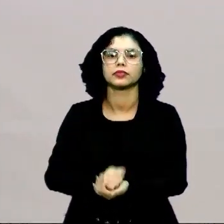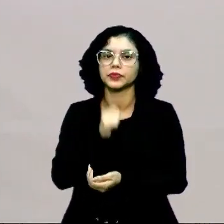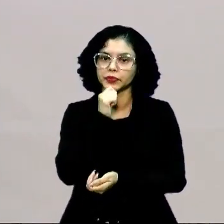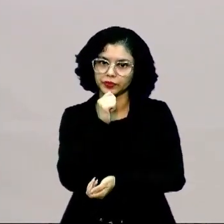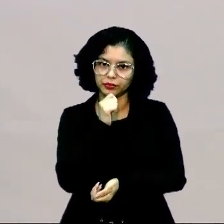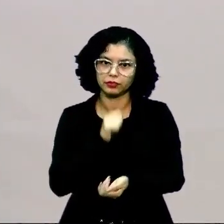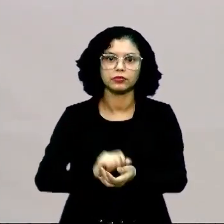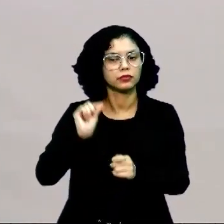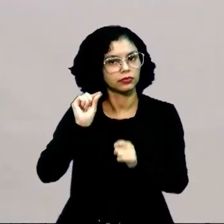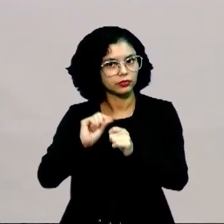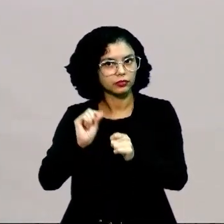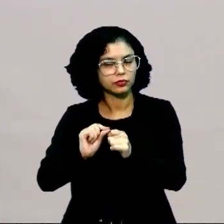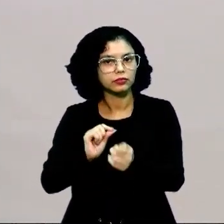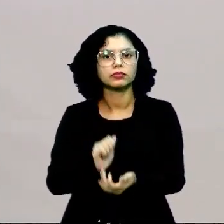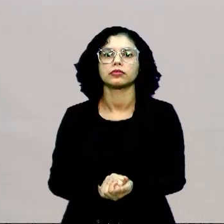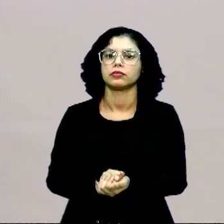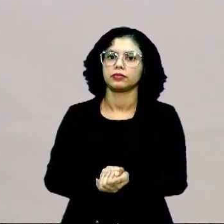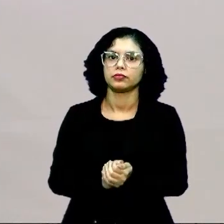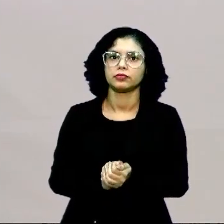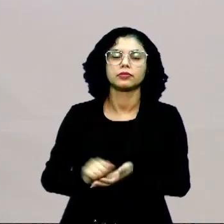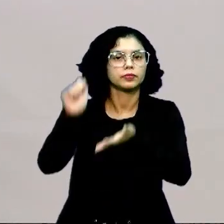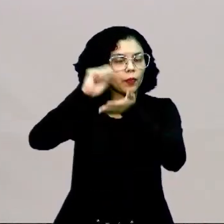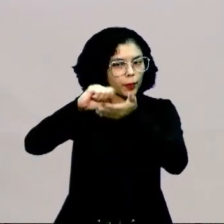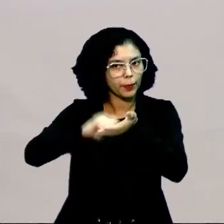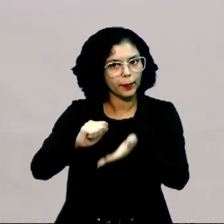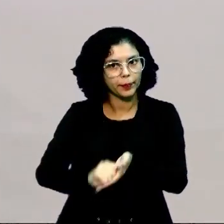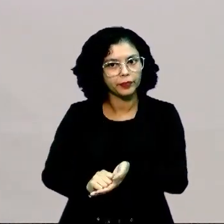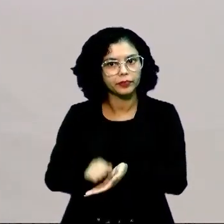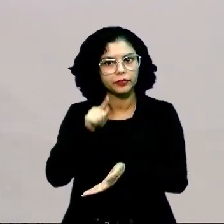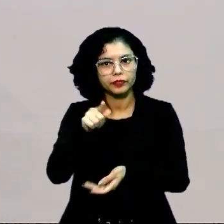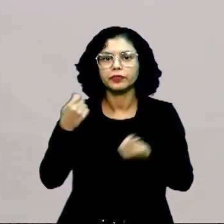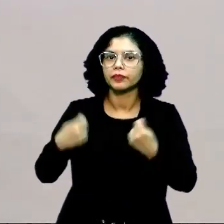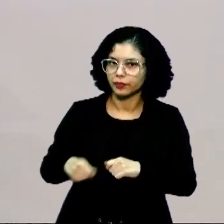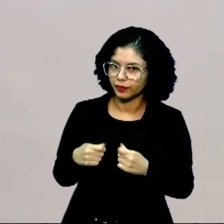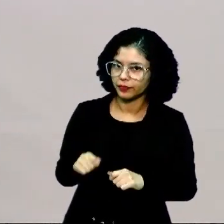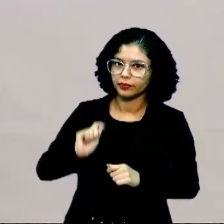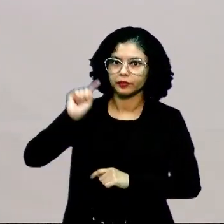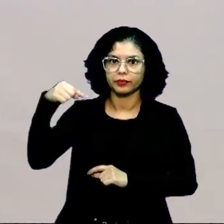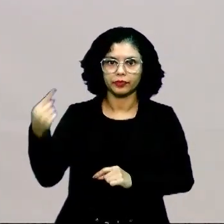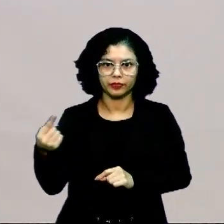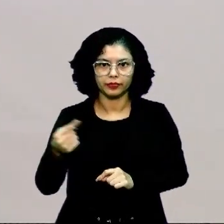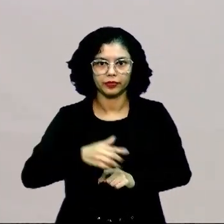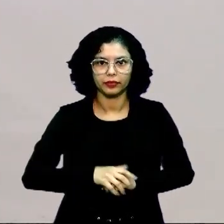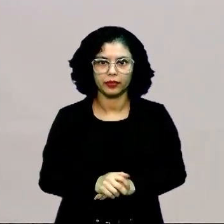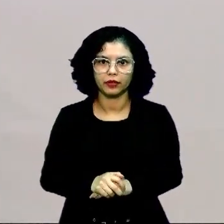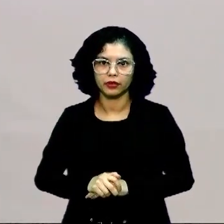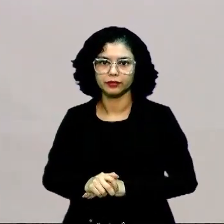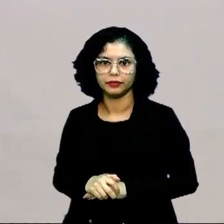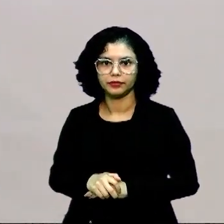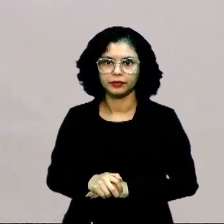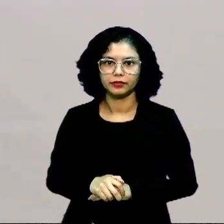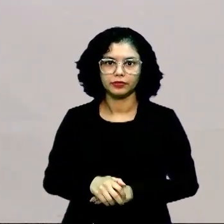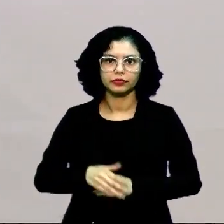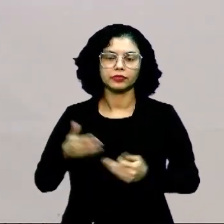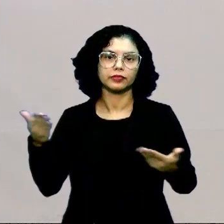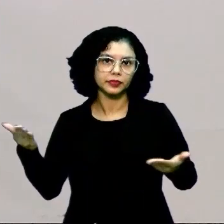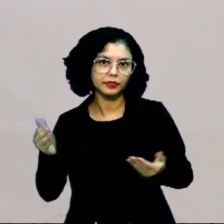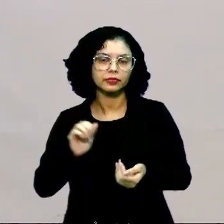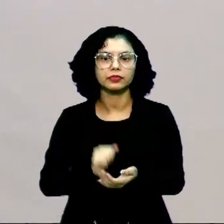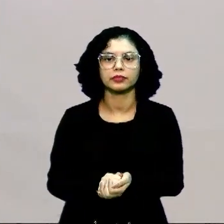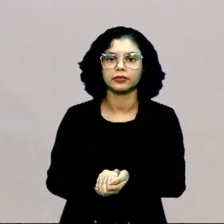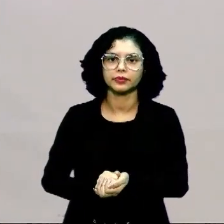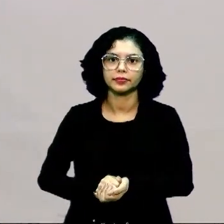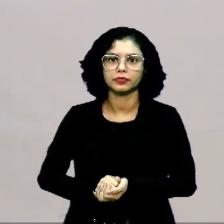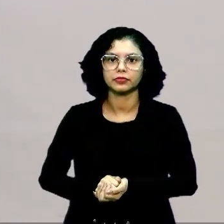ainda faça as devidas anotações a respeito daquilo que está sendo ministrado a todos vocês. Vamos em